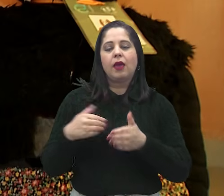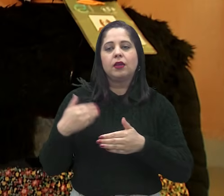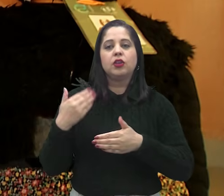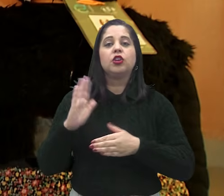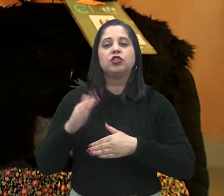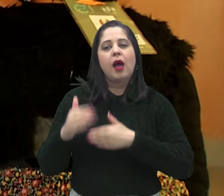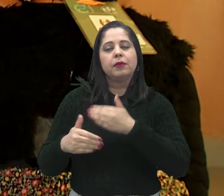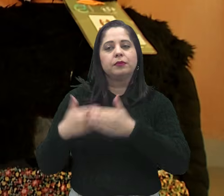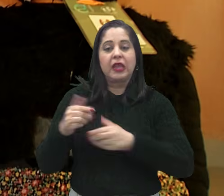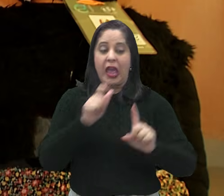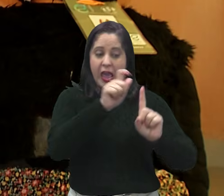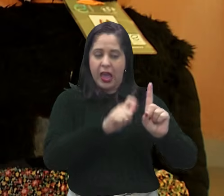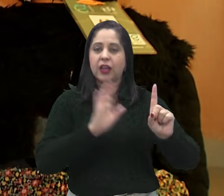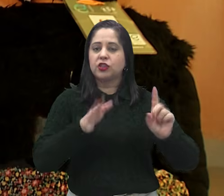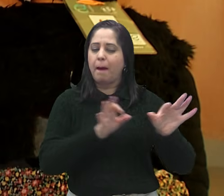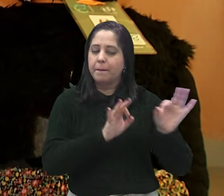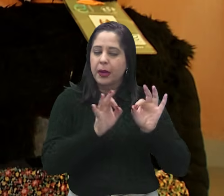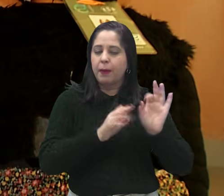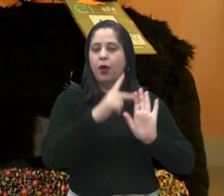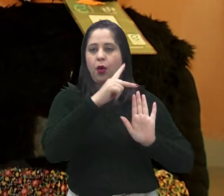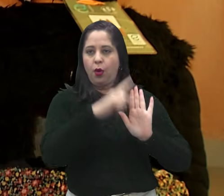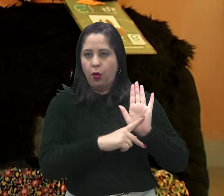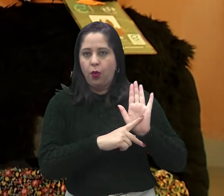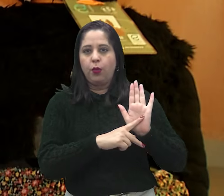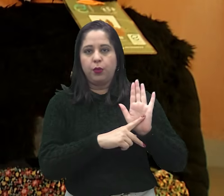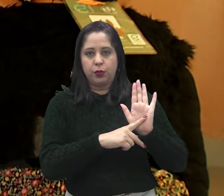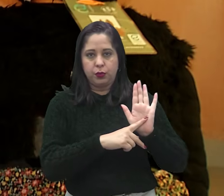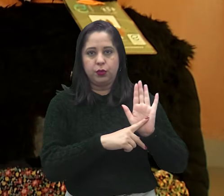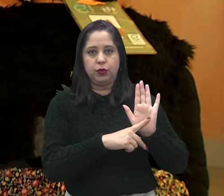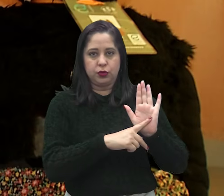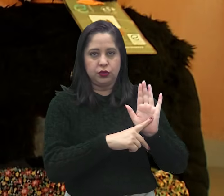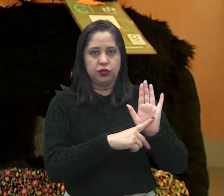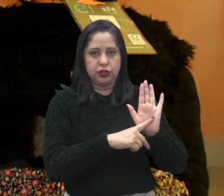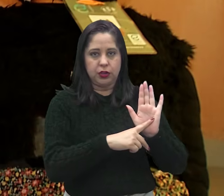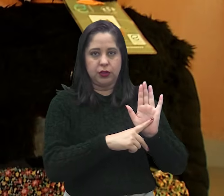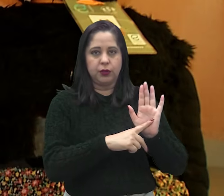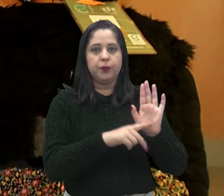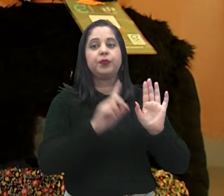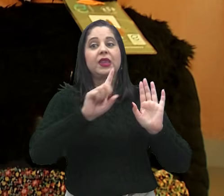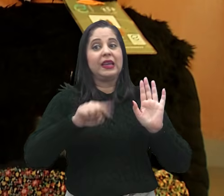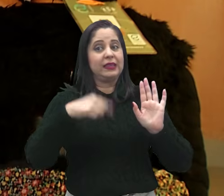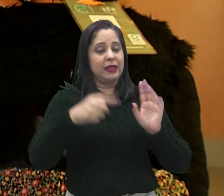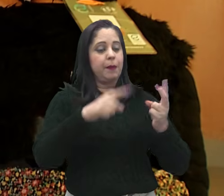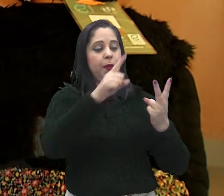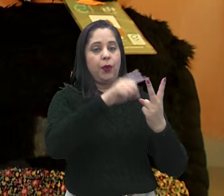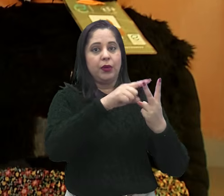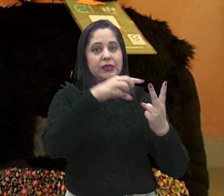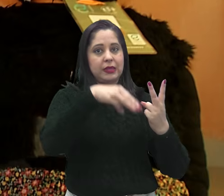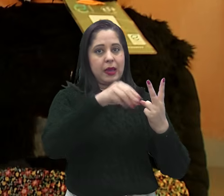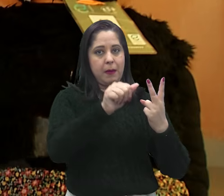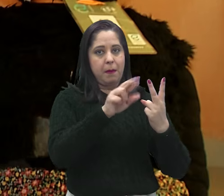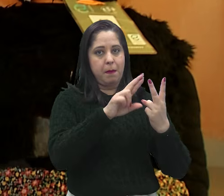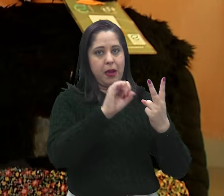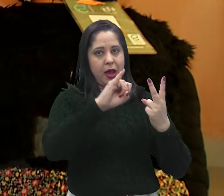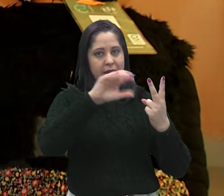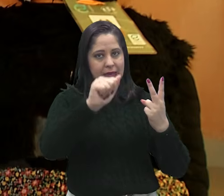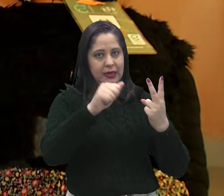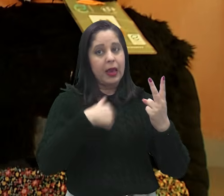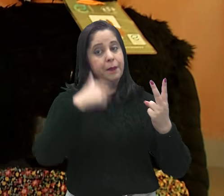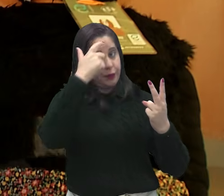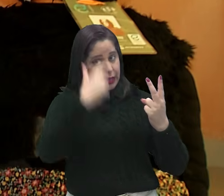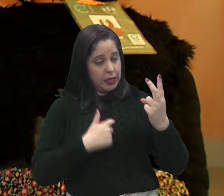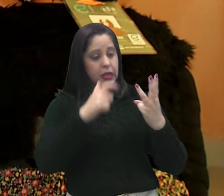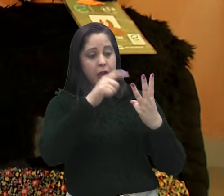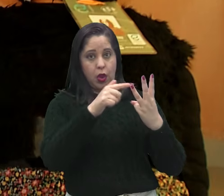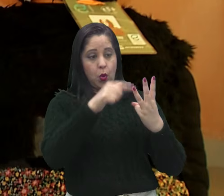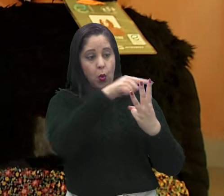ela já tinha um pré-projeto feito. Foi quando a Maria e eu também entramos nessa